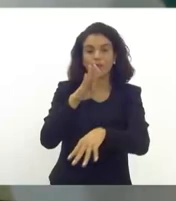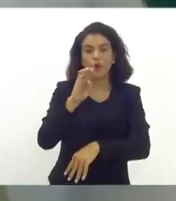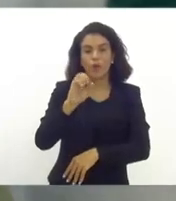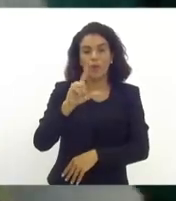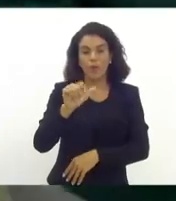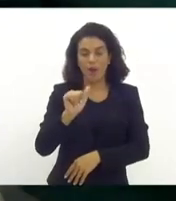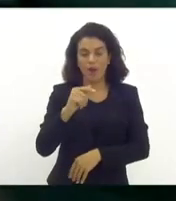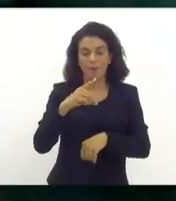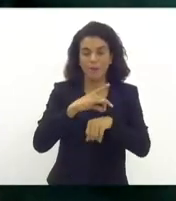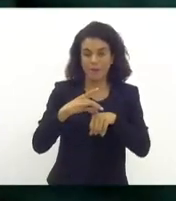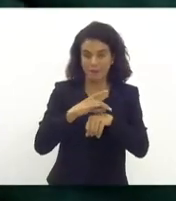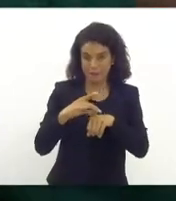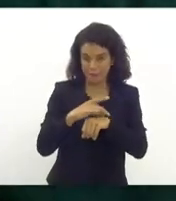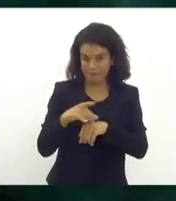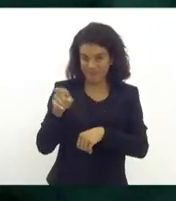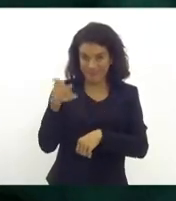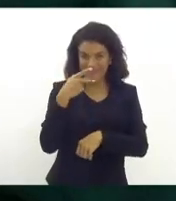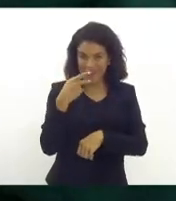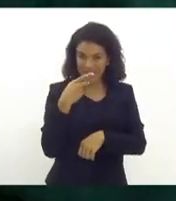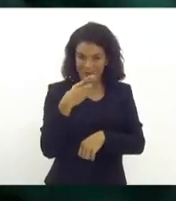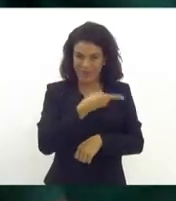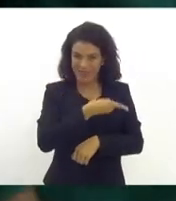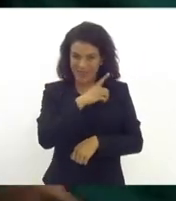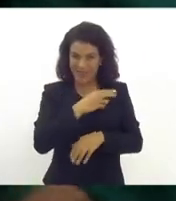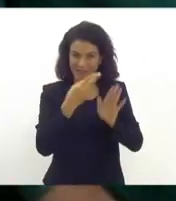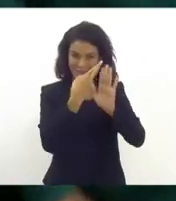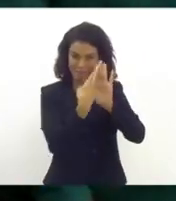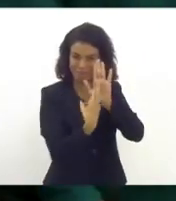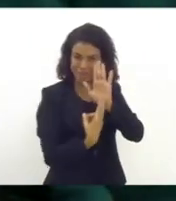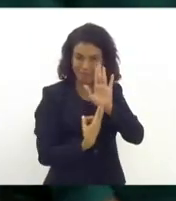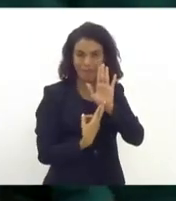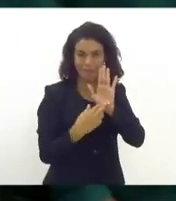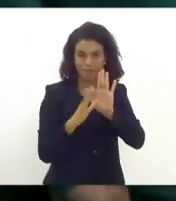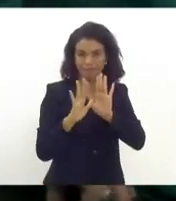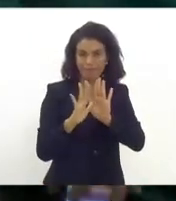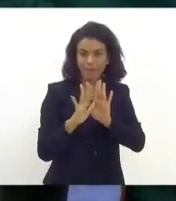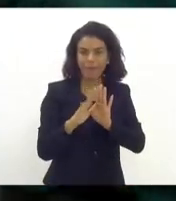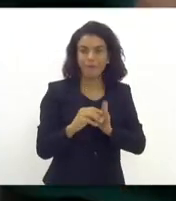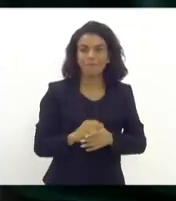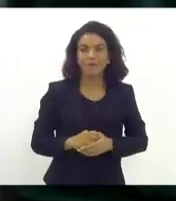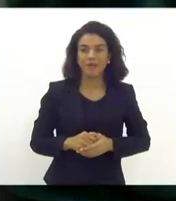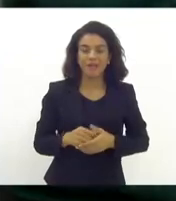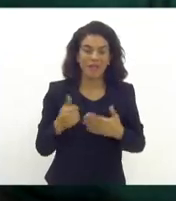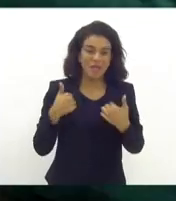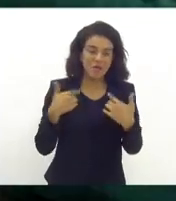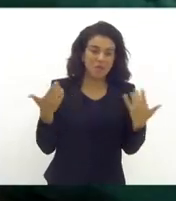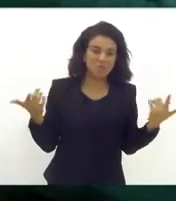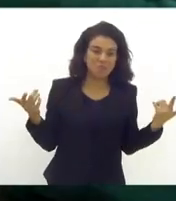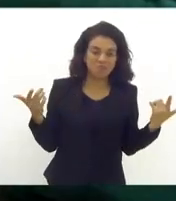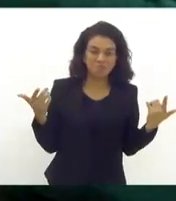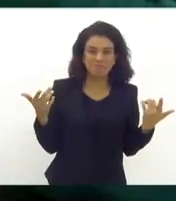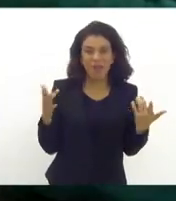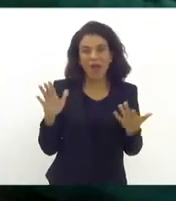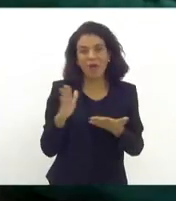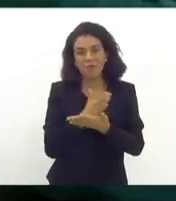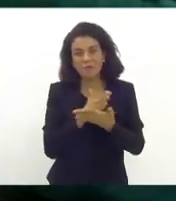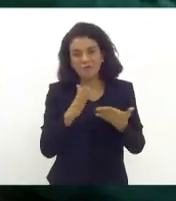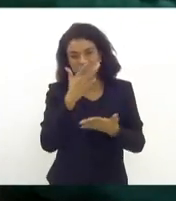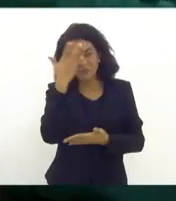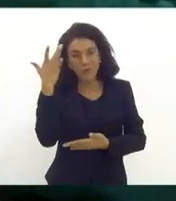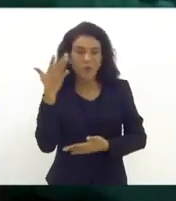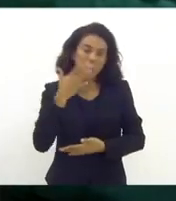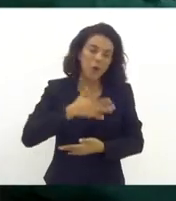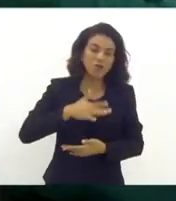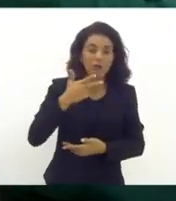a normatização que o delegado Falou vou até fazer Tem gente que não gosta de